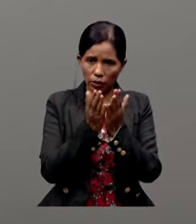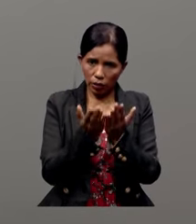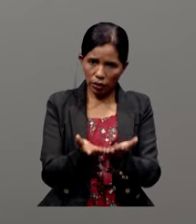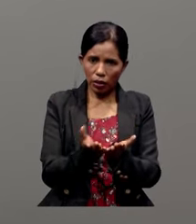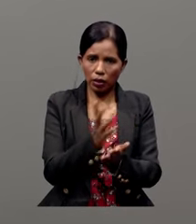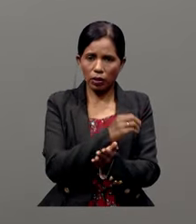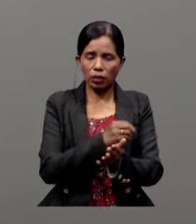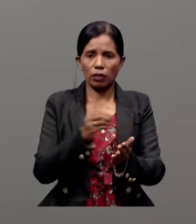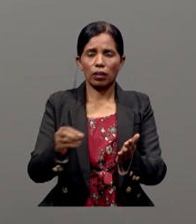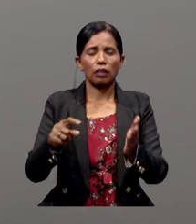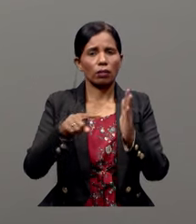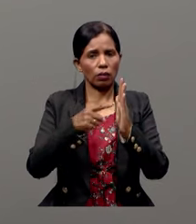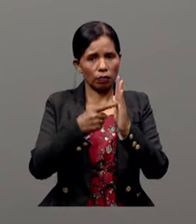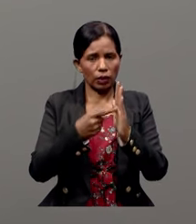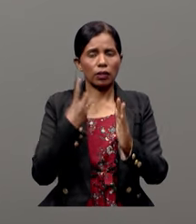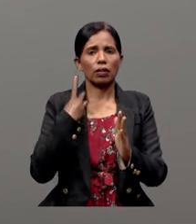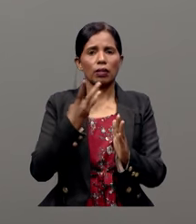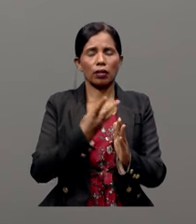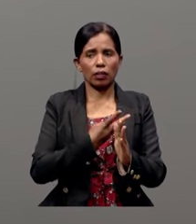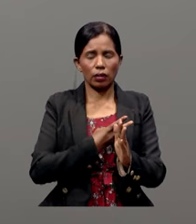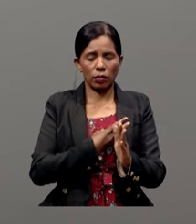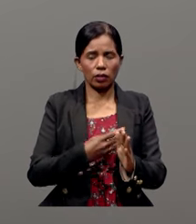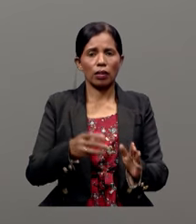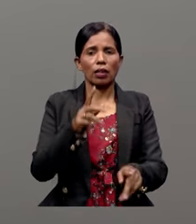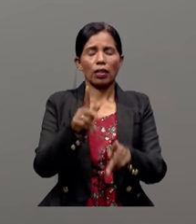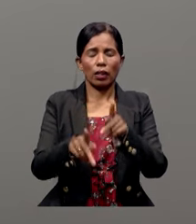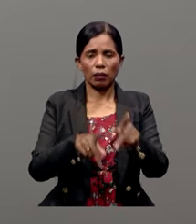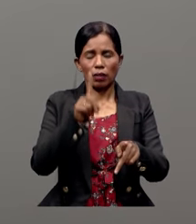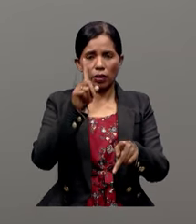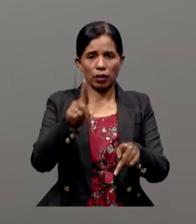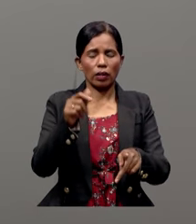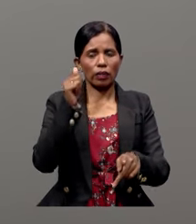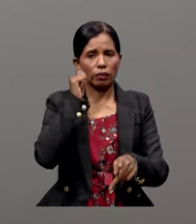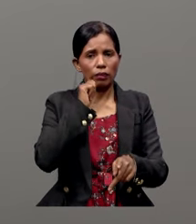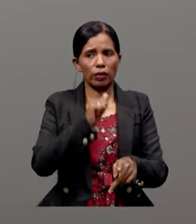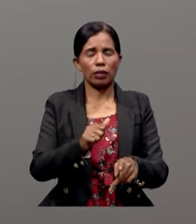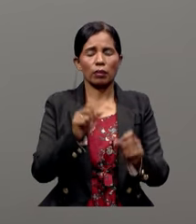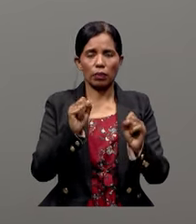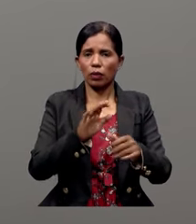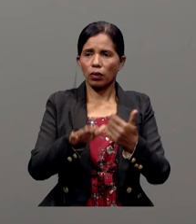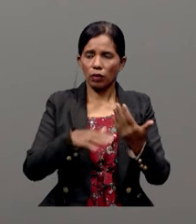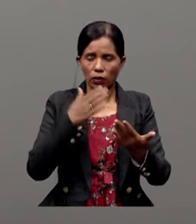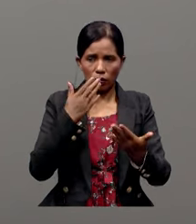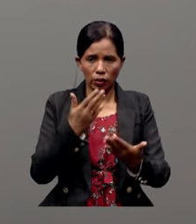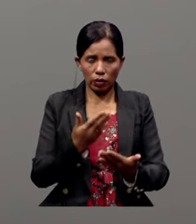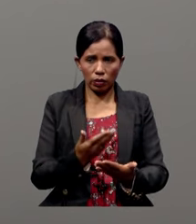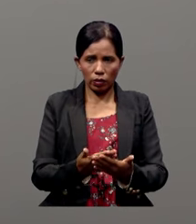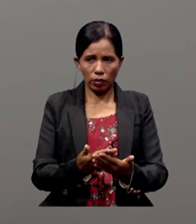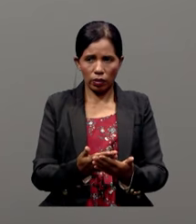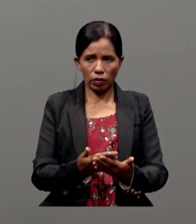desde o começo, é entre um homem e uma mulher que pode gerar vida,